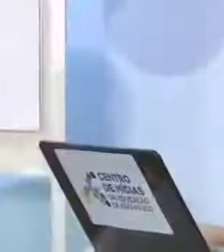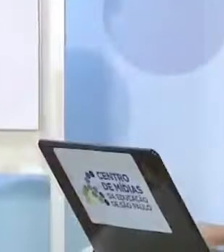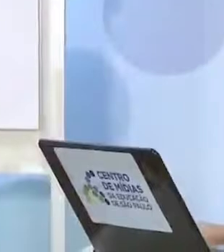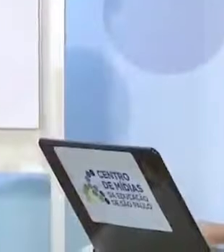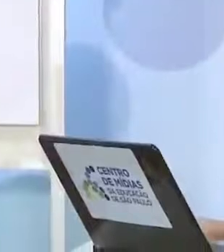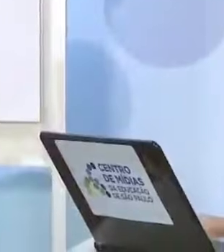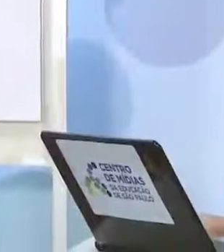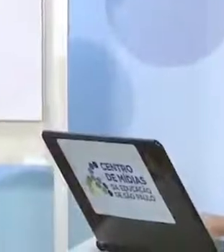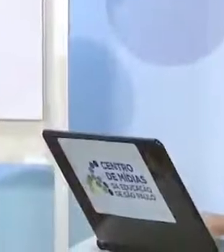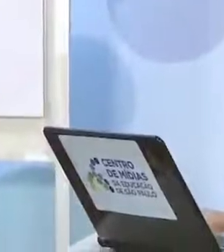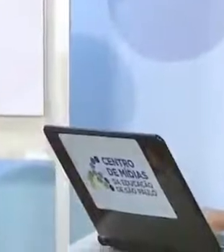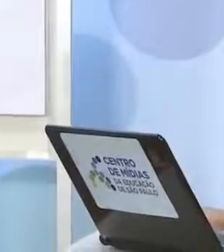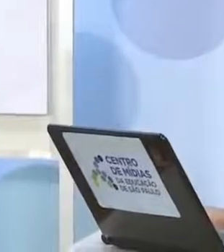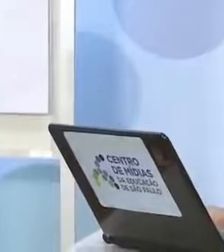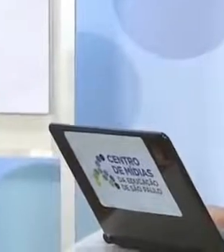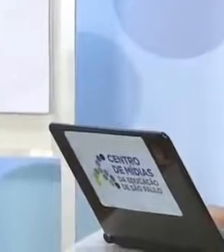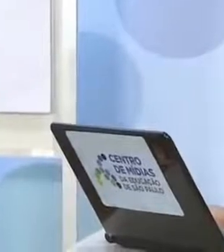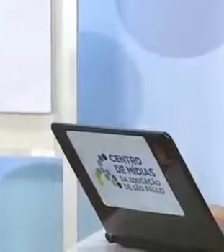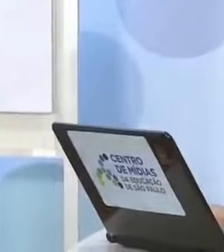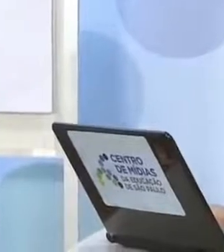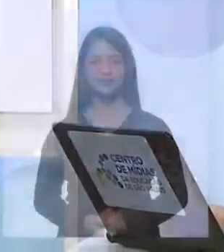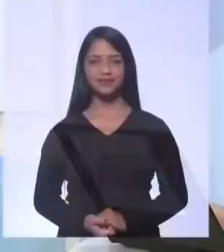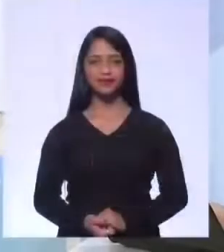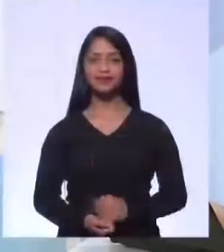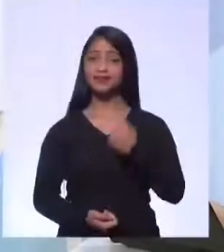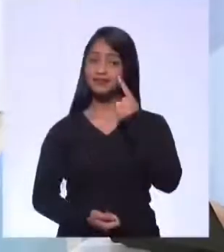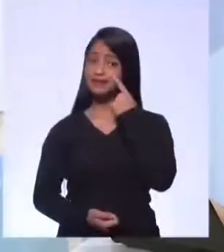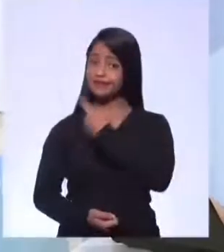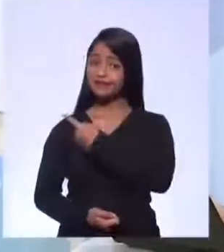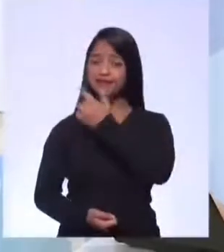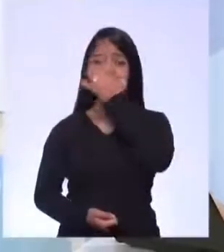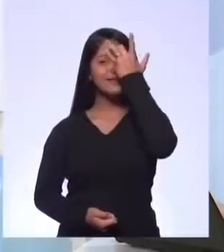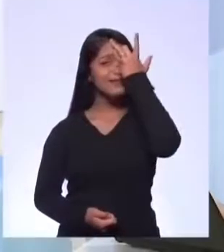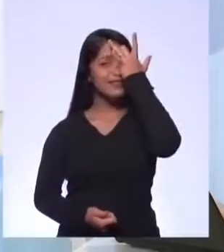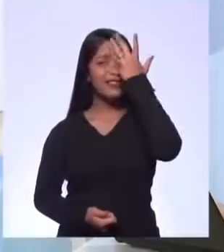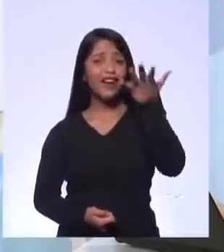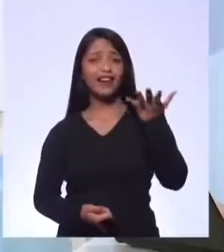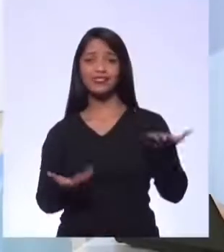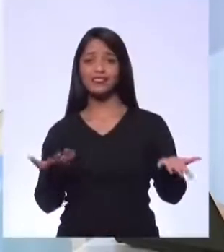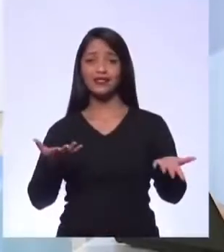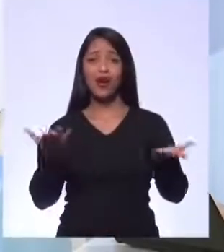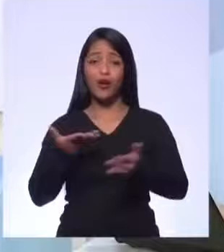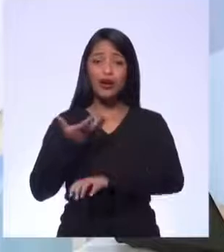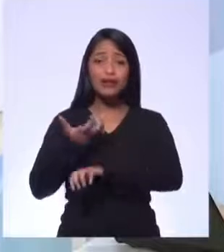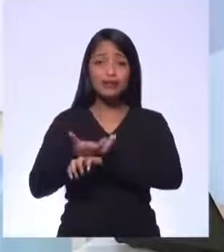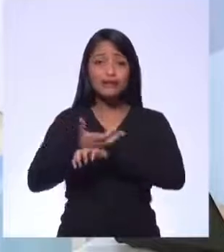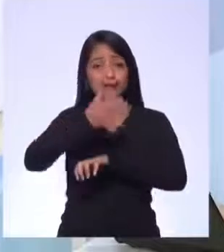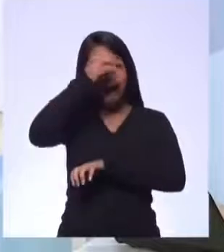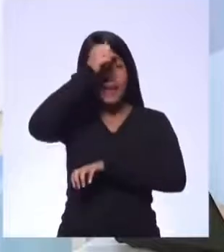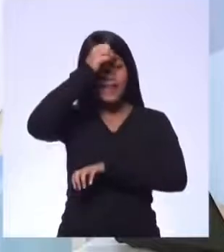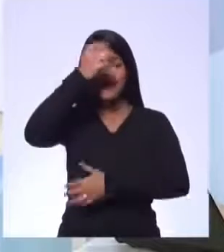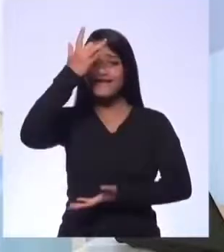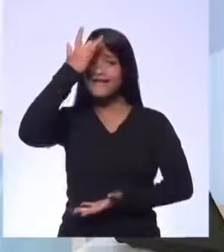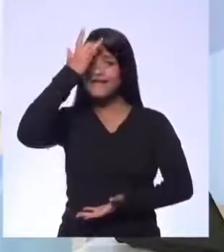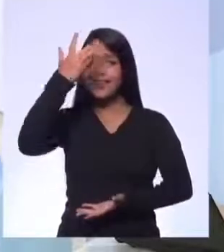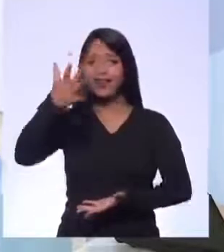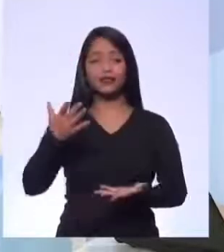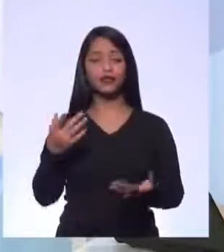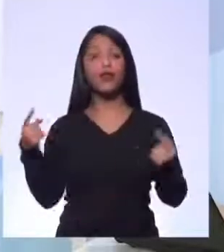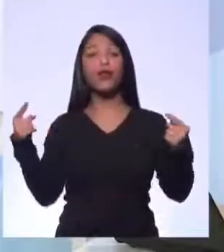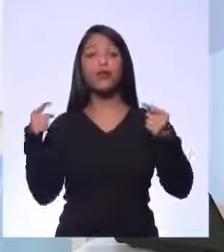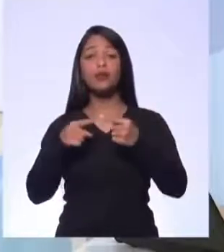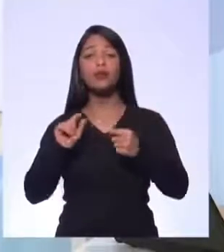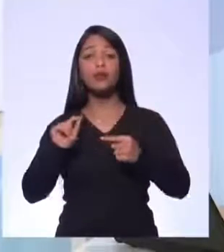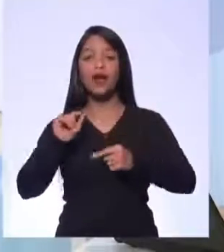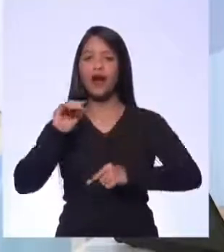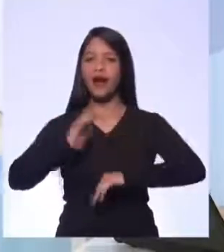We use the word may. Tá vendo como é bem fácil essa matéria? Né? A gente usa para falar sobre habilidade. Vocês